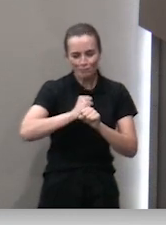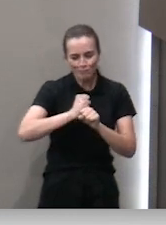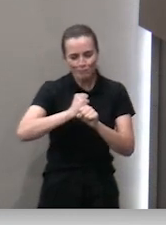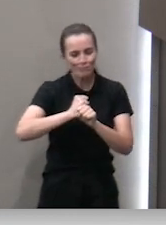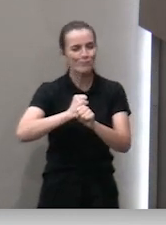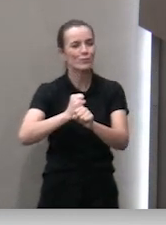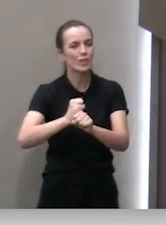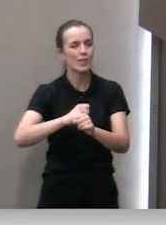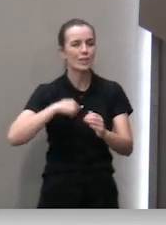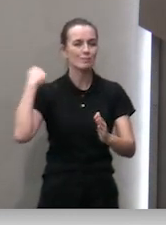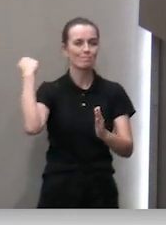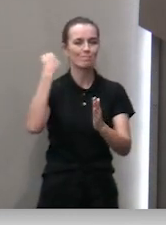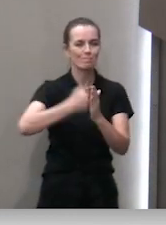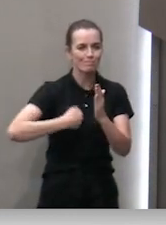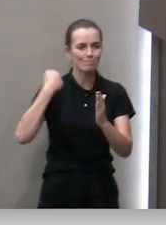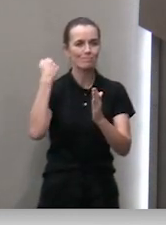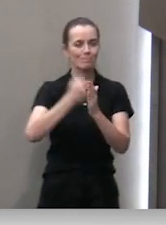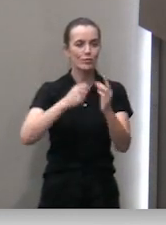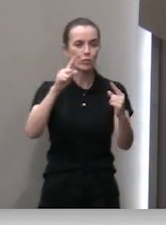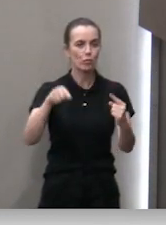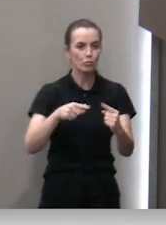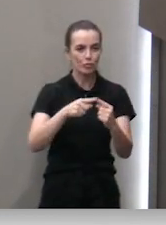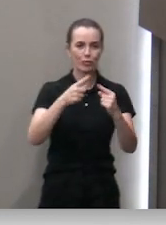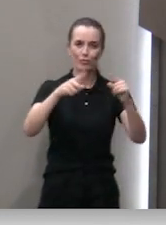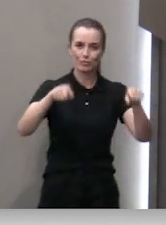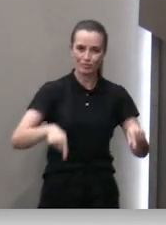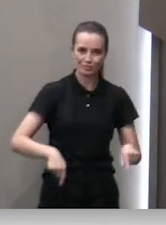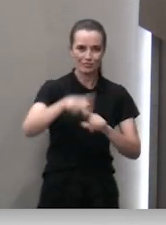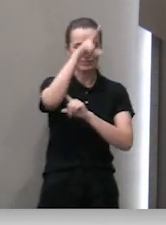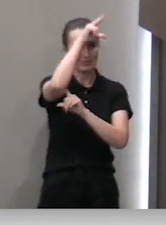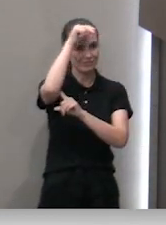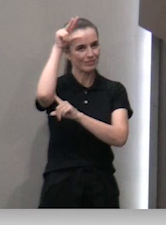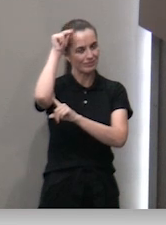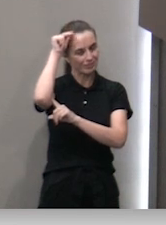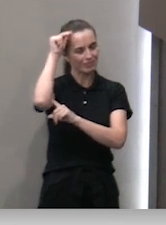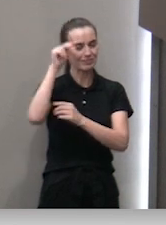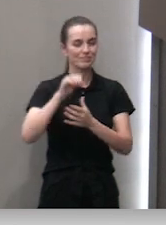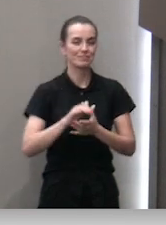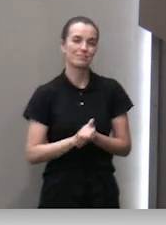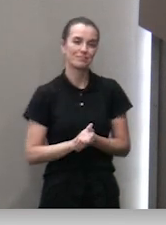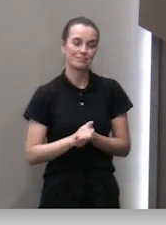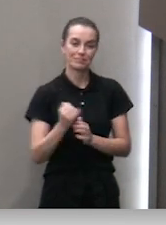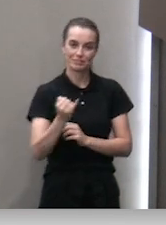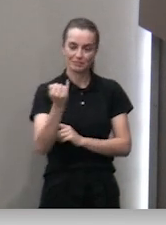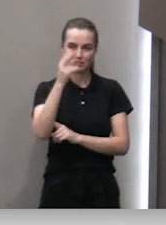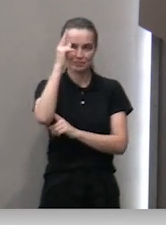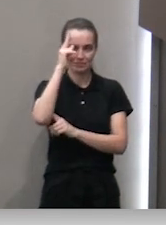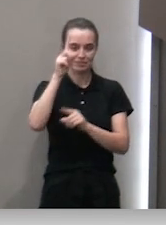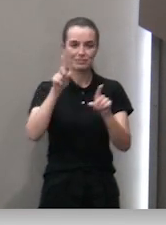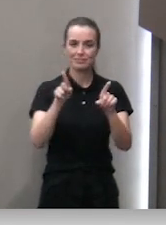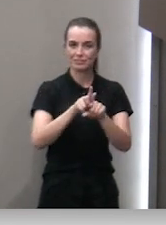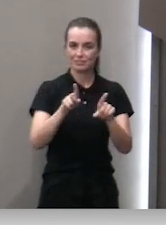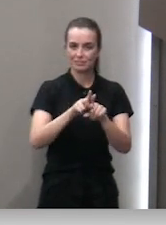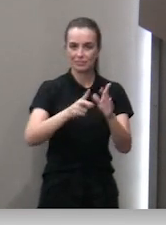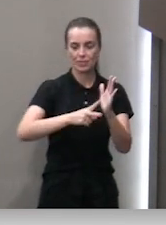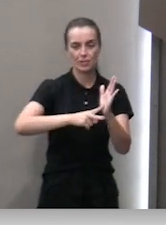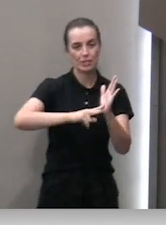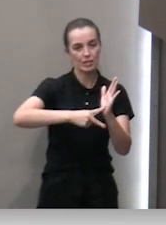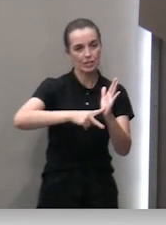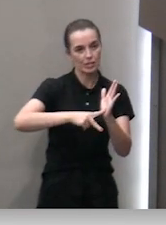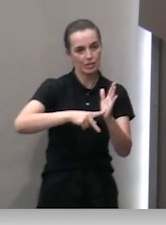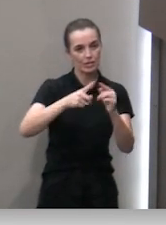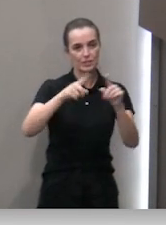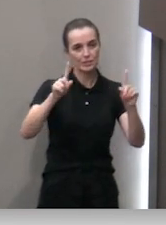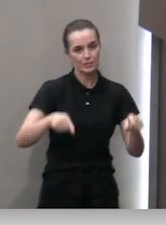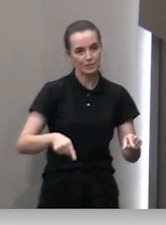35 anos de luta em prol do servidor público municipal. É importante lembrar que o Sindicato dos Servidores Municipais